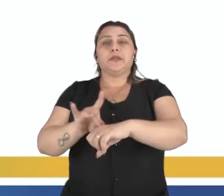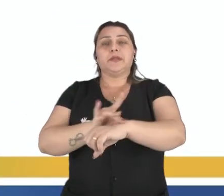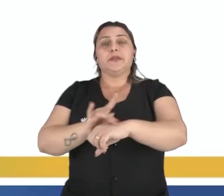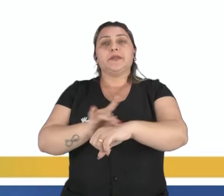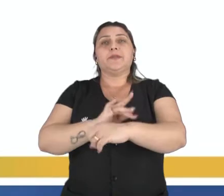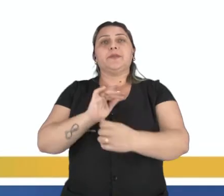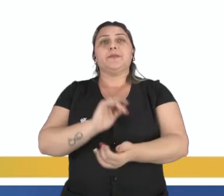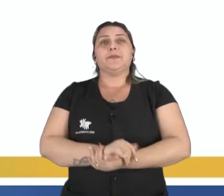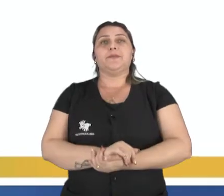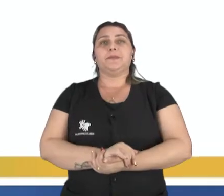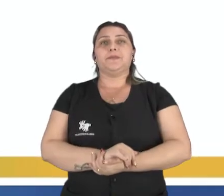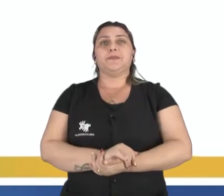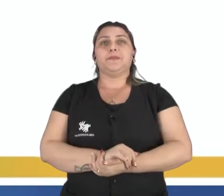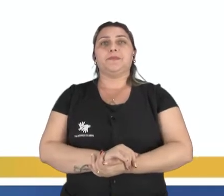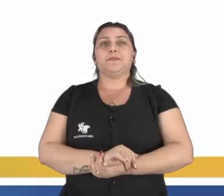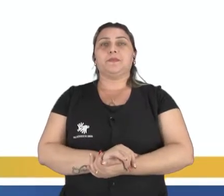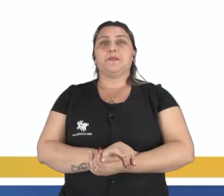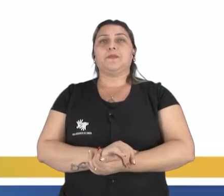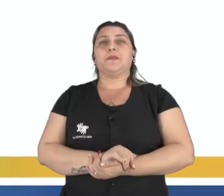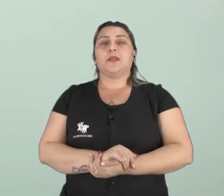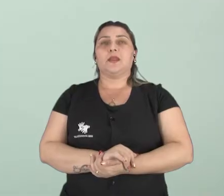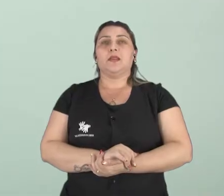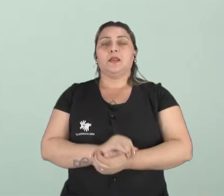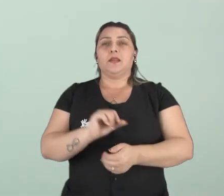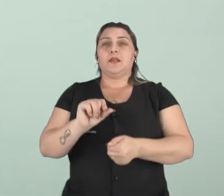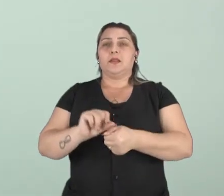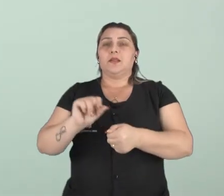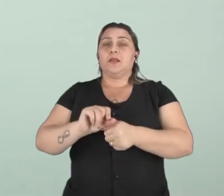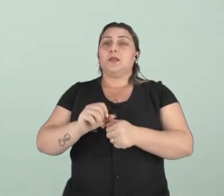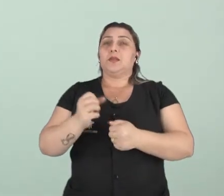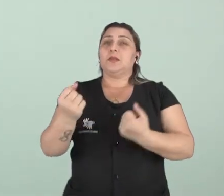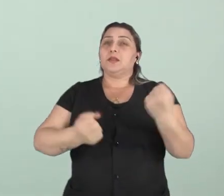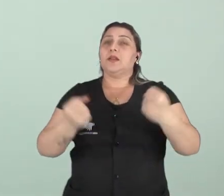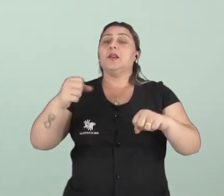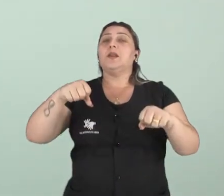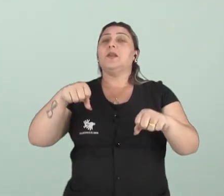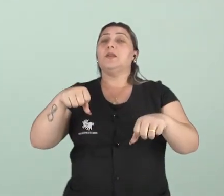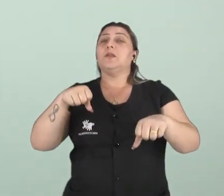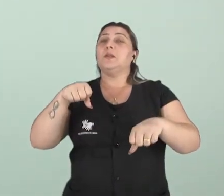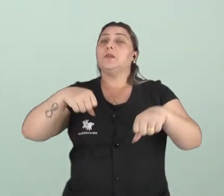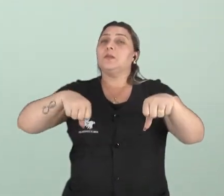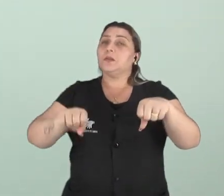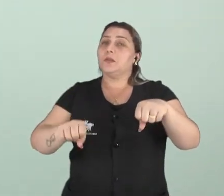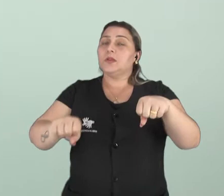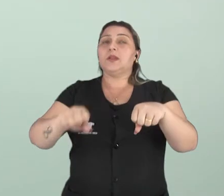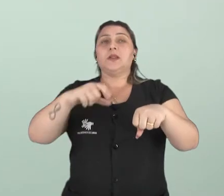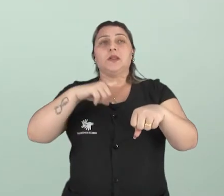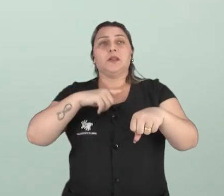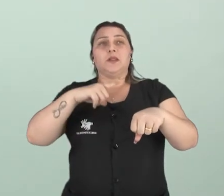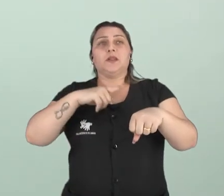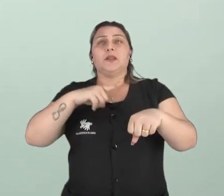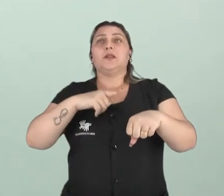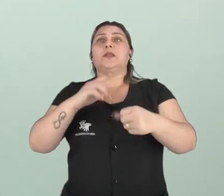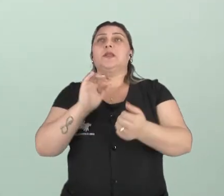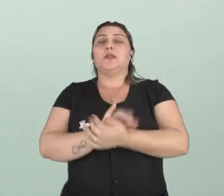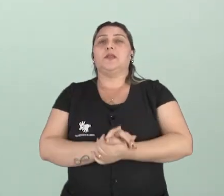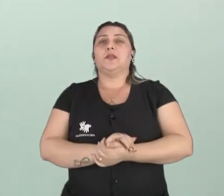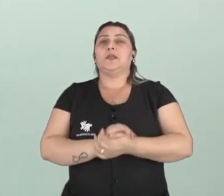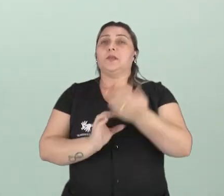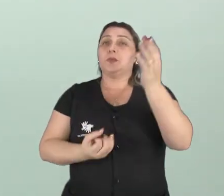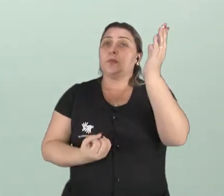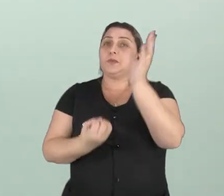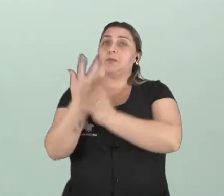para os tanques de canhões, né, para os carros, motocicletas, tudo mais. Então, a gente tem aí ativação,